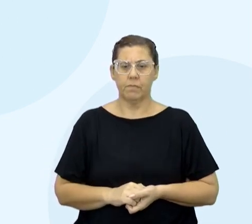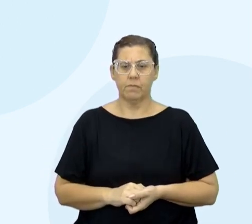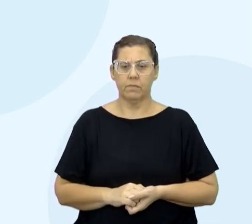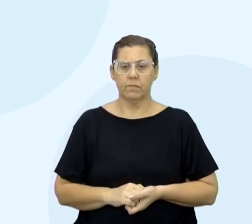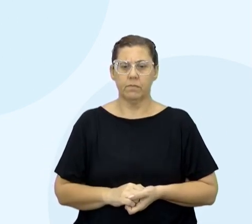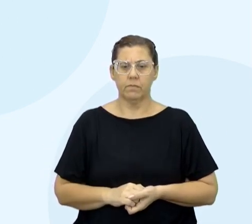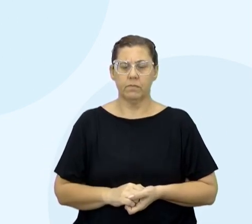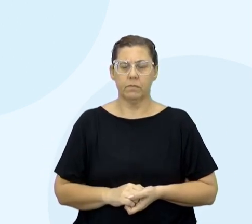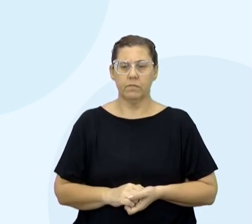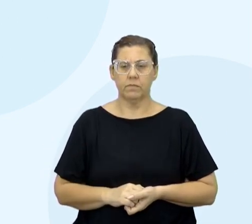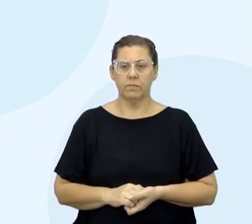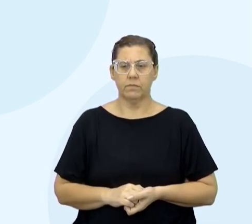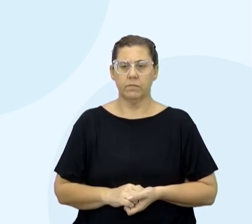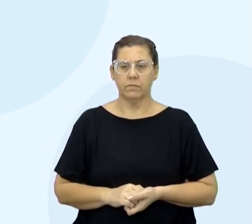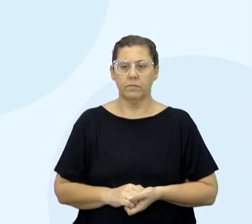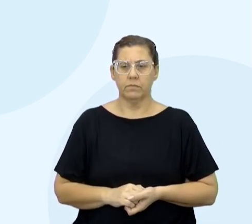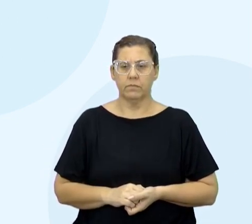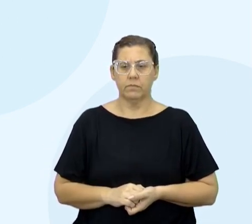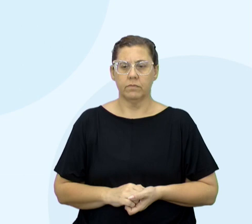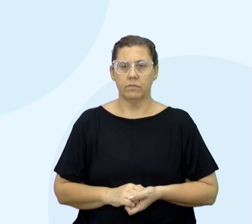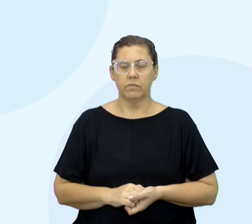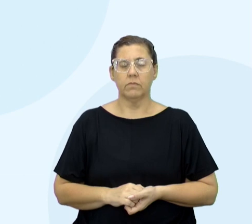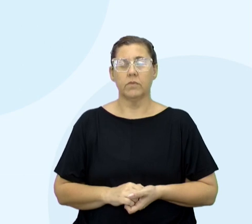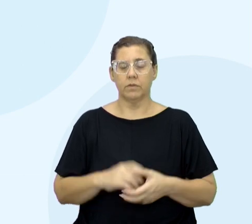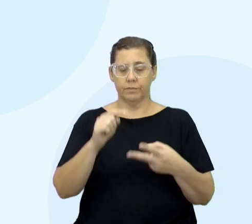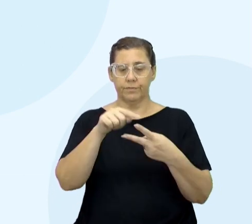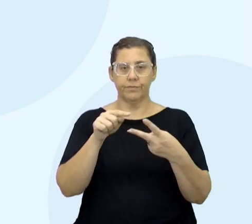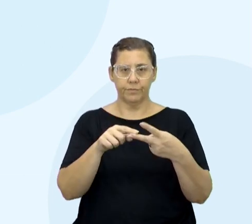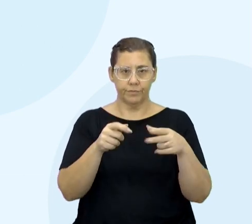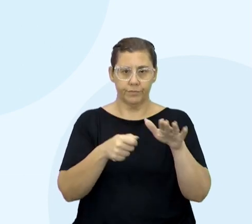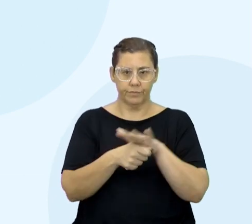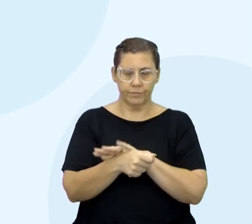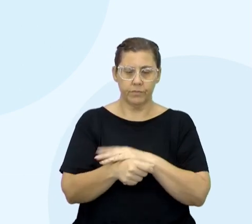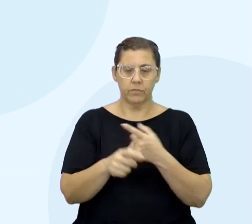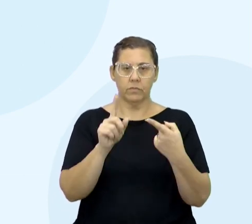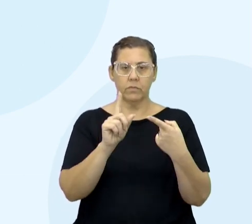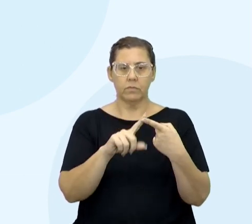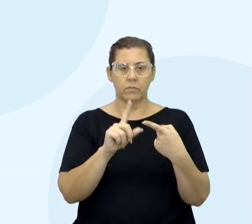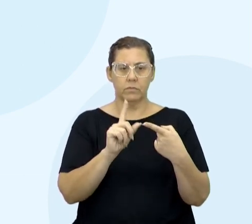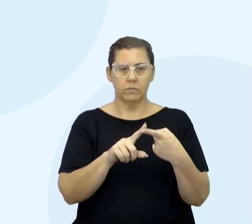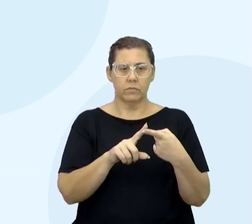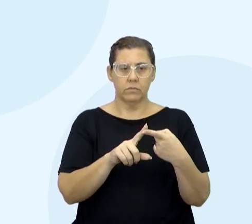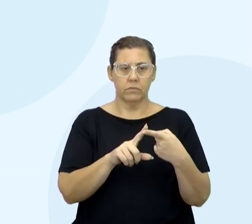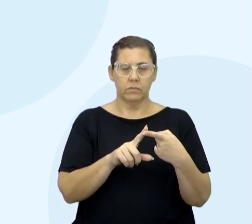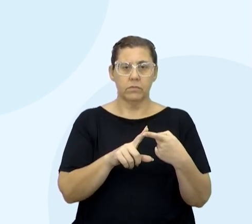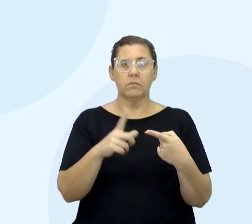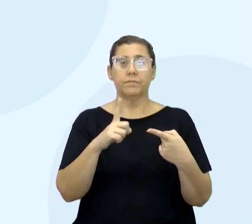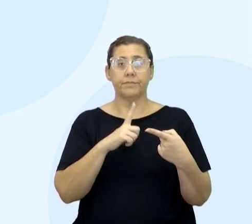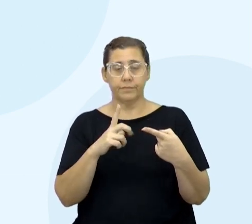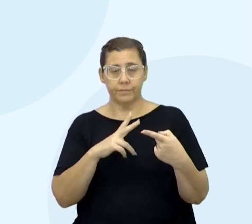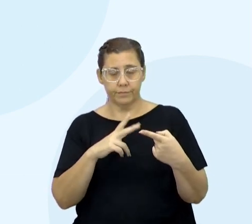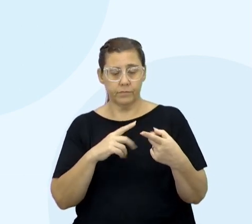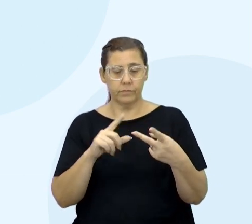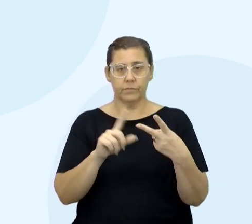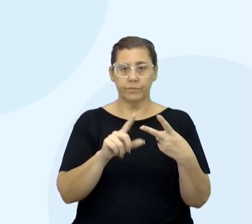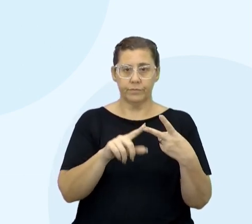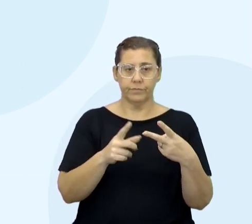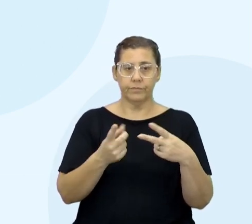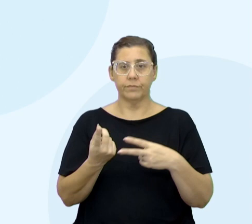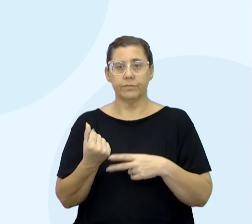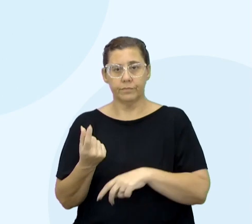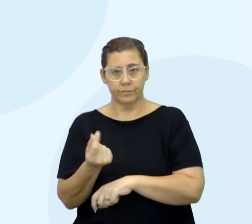prazo? E eu vou ter 2 investimentos aí, o intelectual e o financeiro. Lembrando